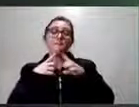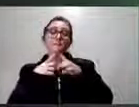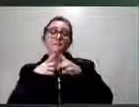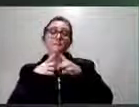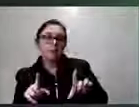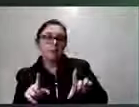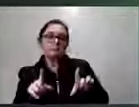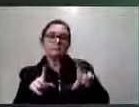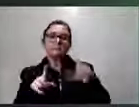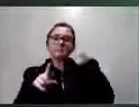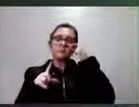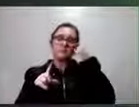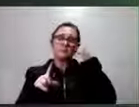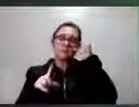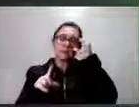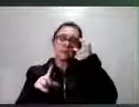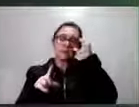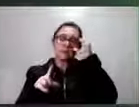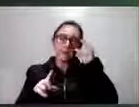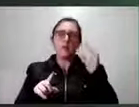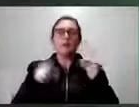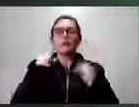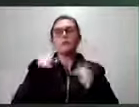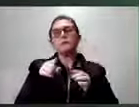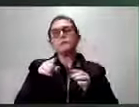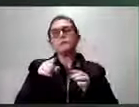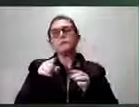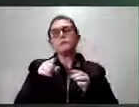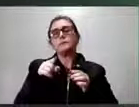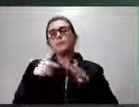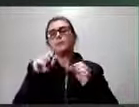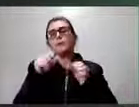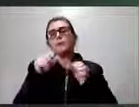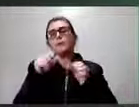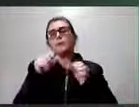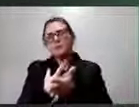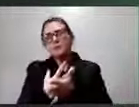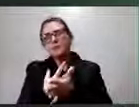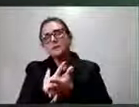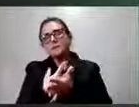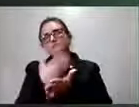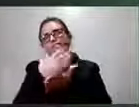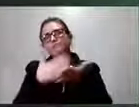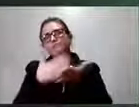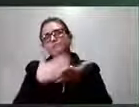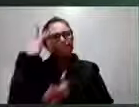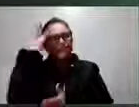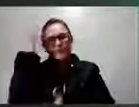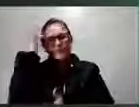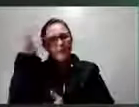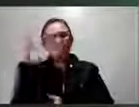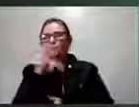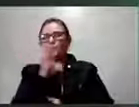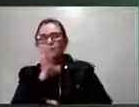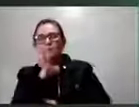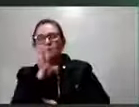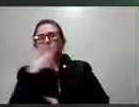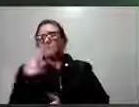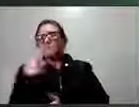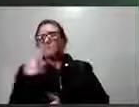etiologia desse evento que vai acontecer é em parte desconhecida, porque não existem